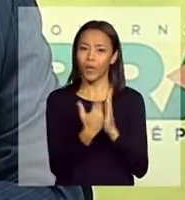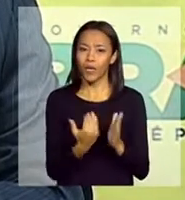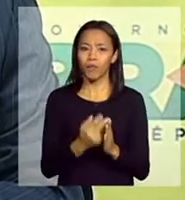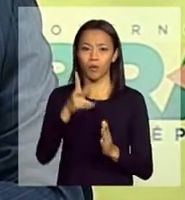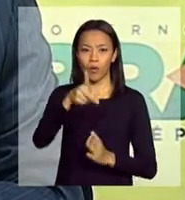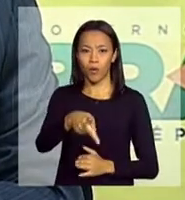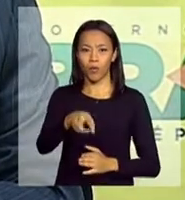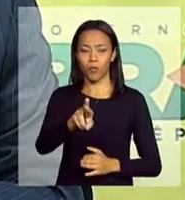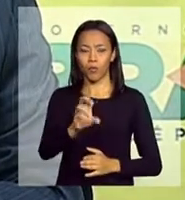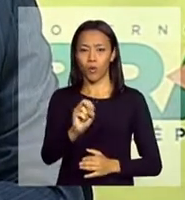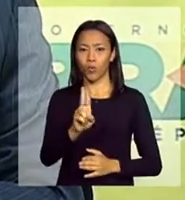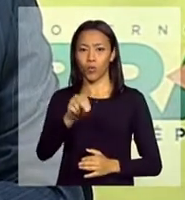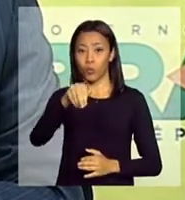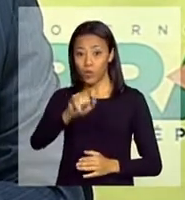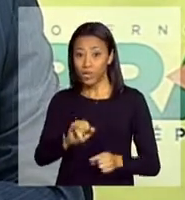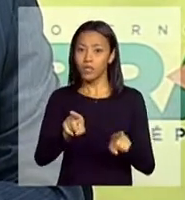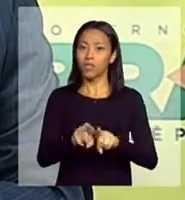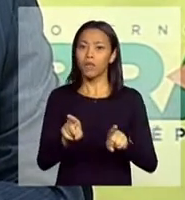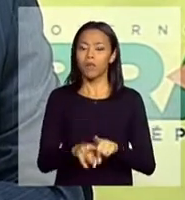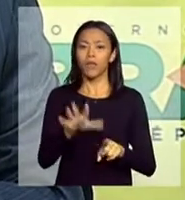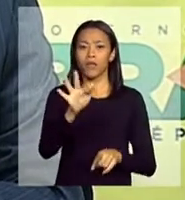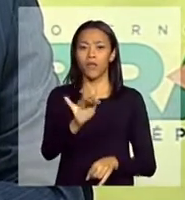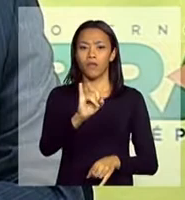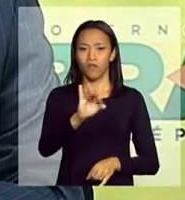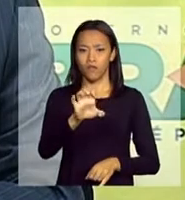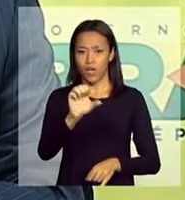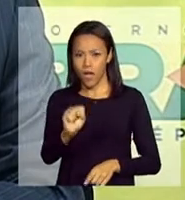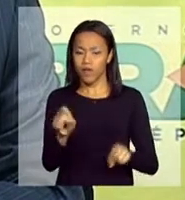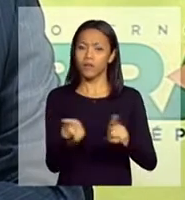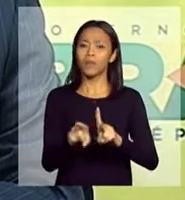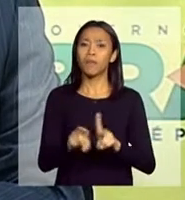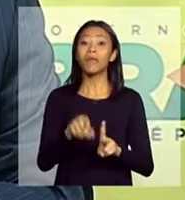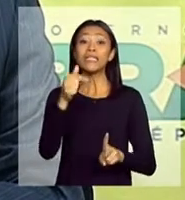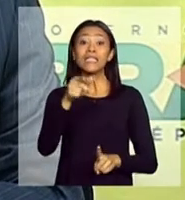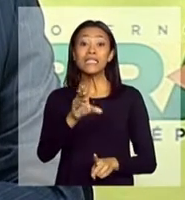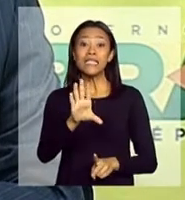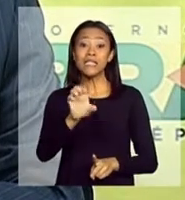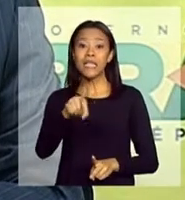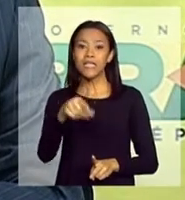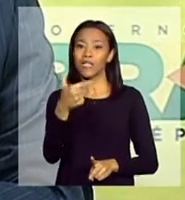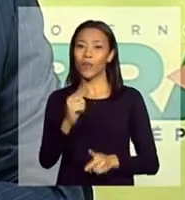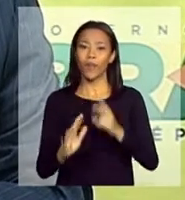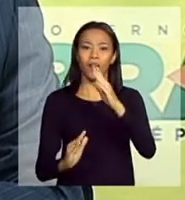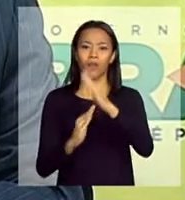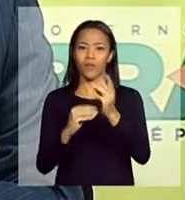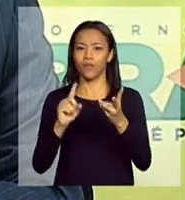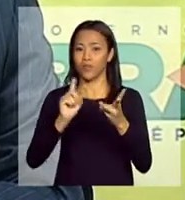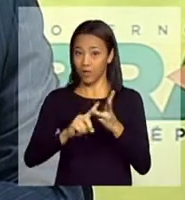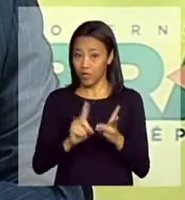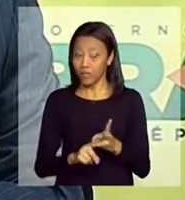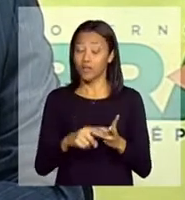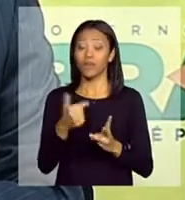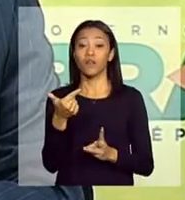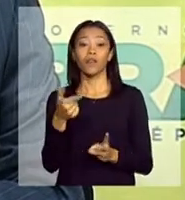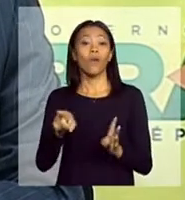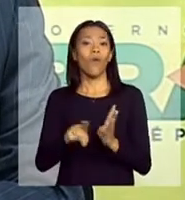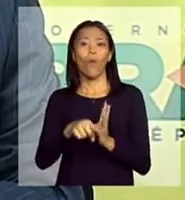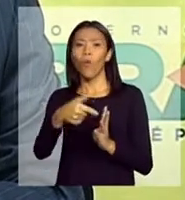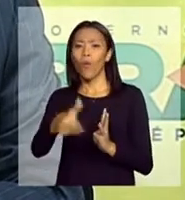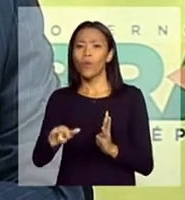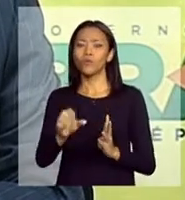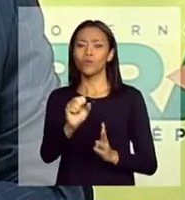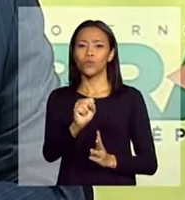ProUni FIES Ciência sem Fronteiras subsídios sociais não subsídio ao fies